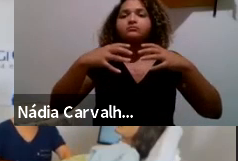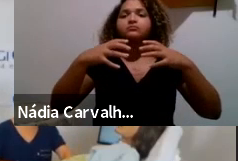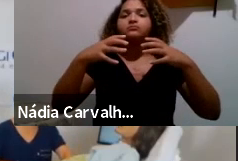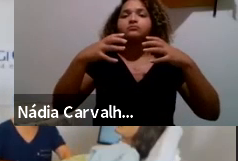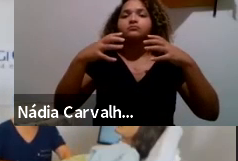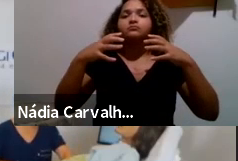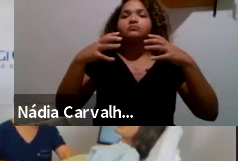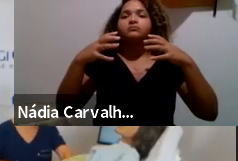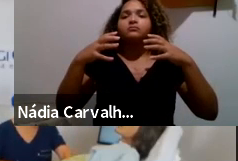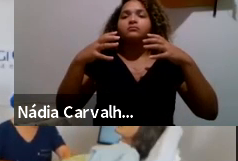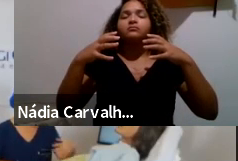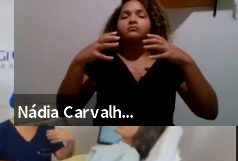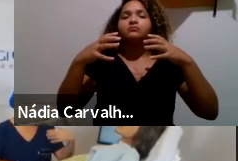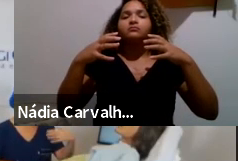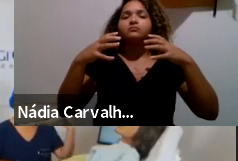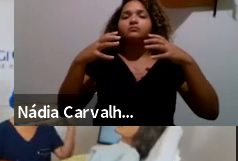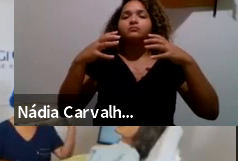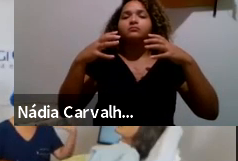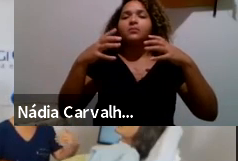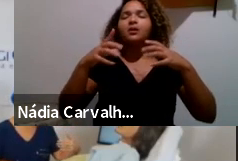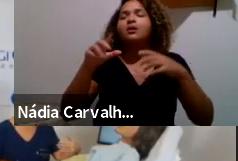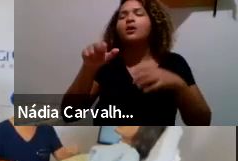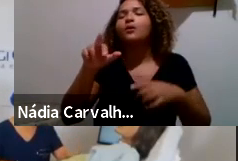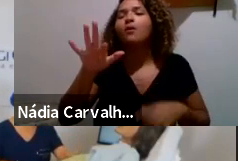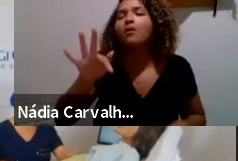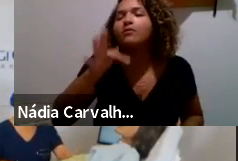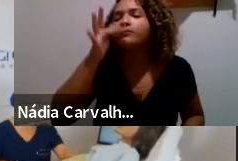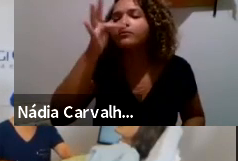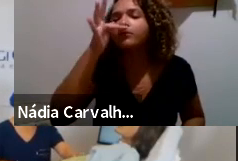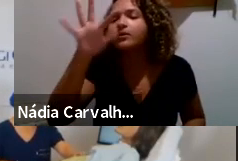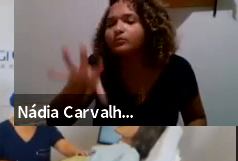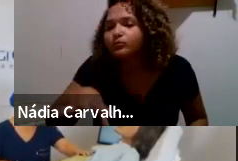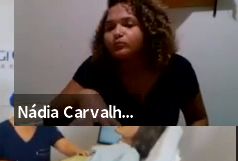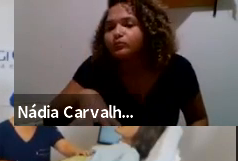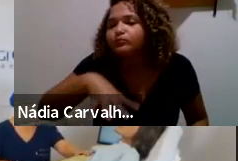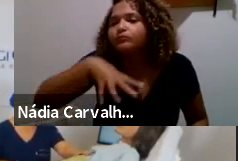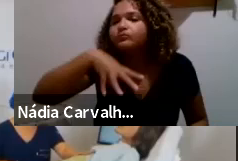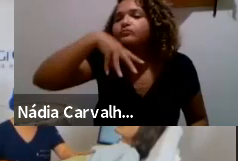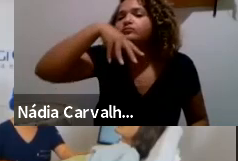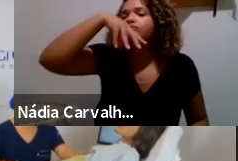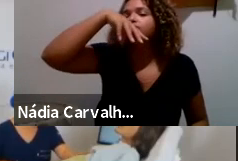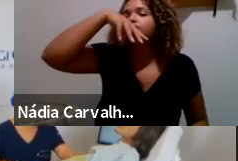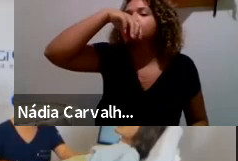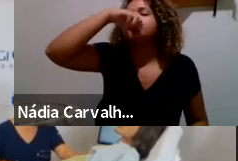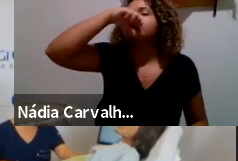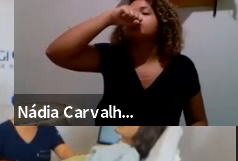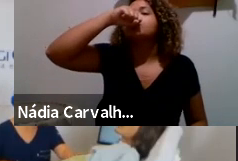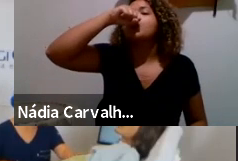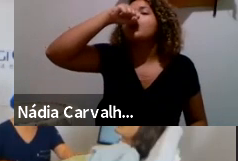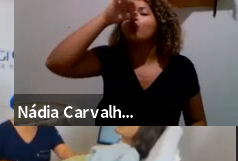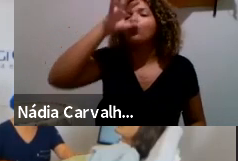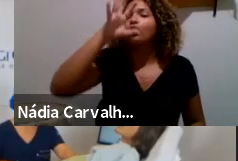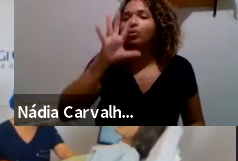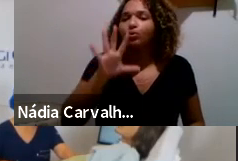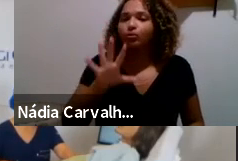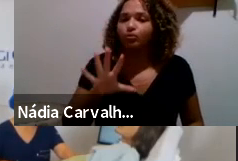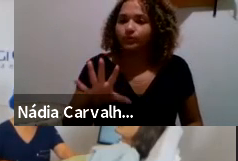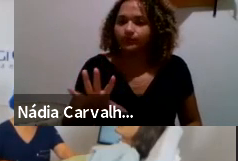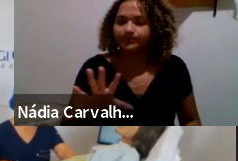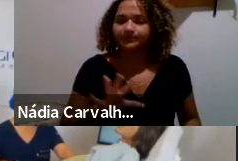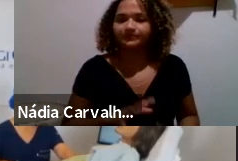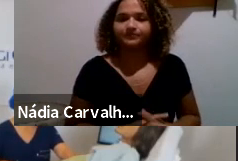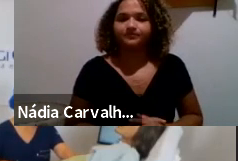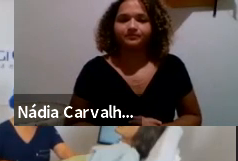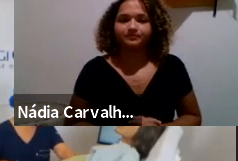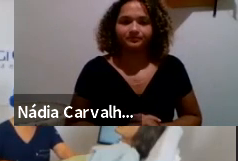flor bem cheirosa. Meu marido estava comigo, eu não sei onde que ele está. Ele deve estar ali na sua ficha. Eu vi você